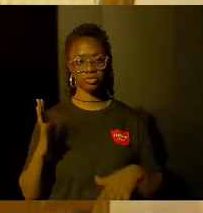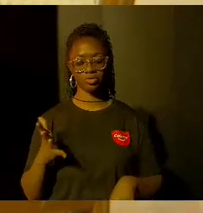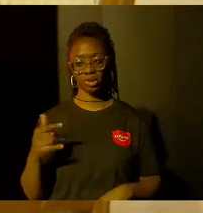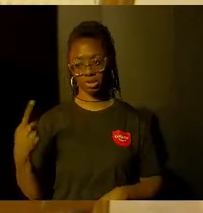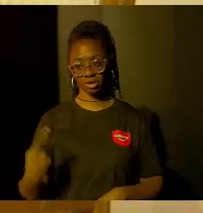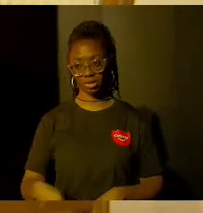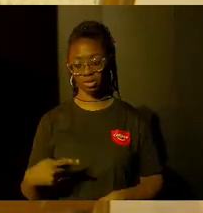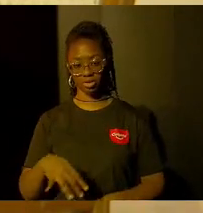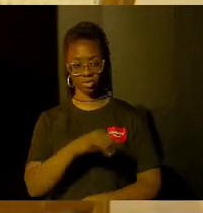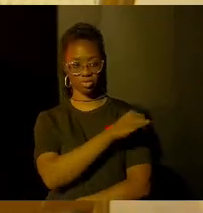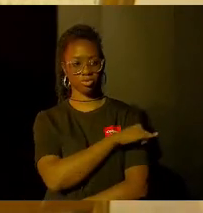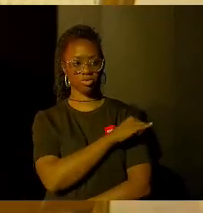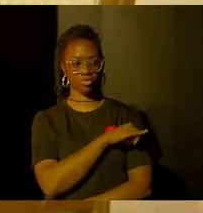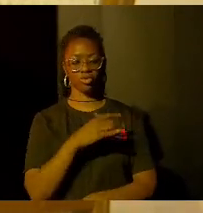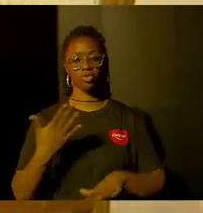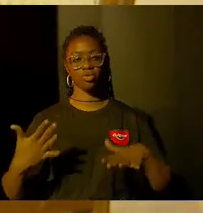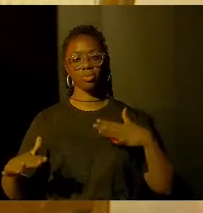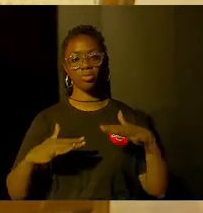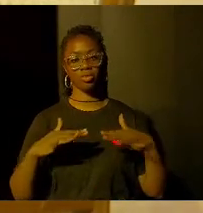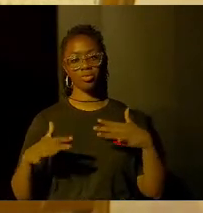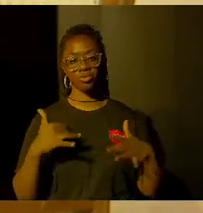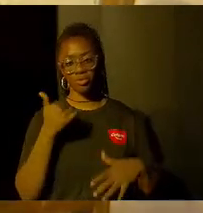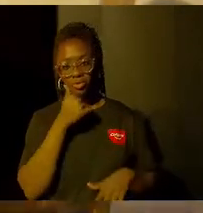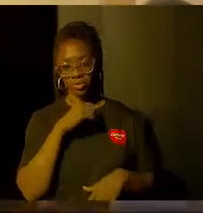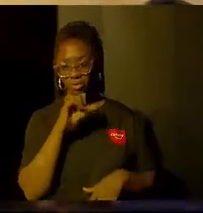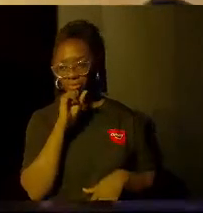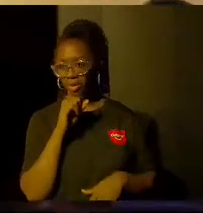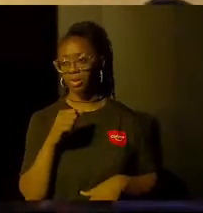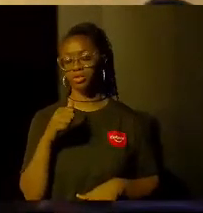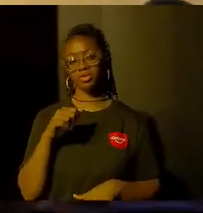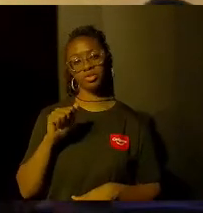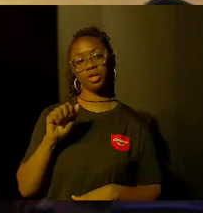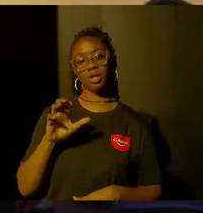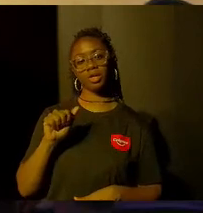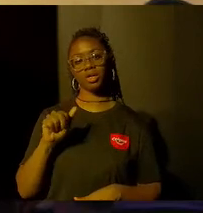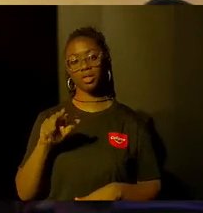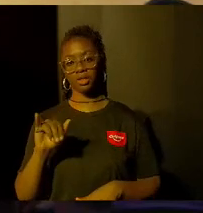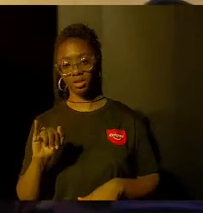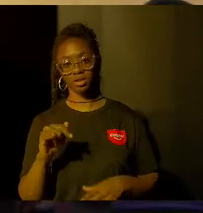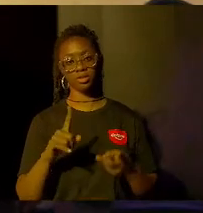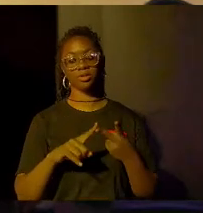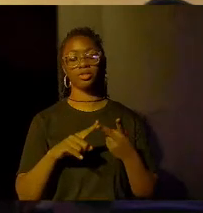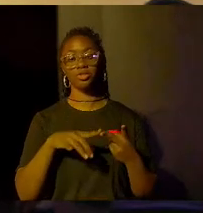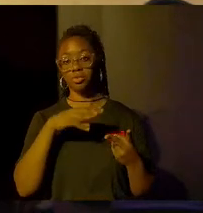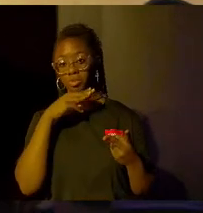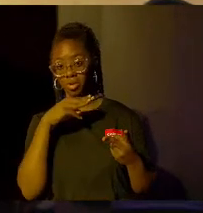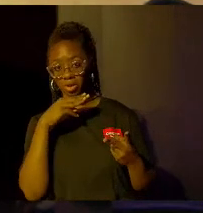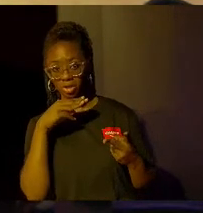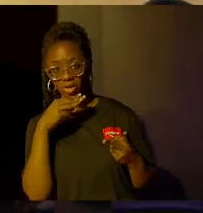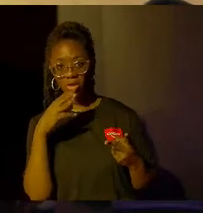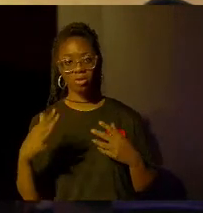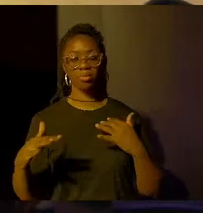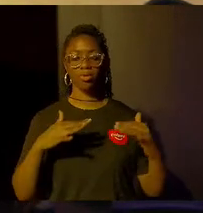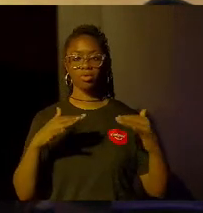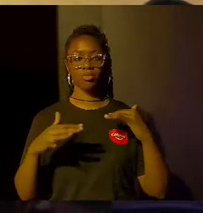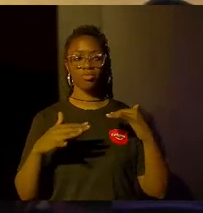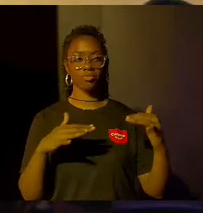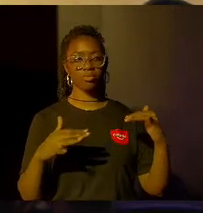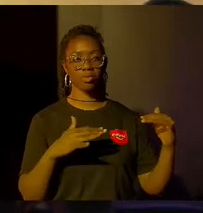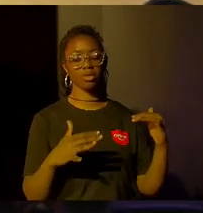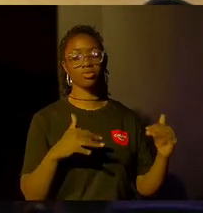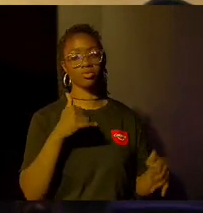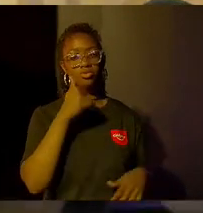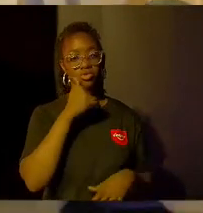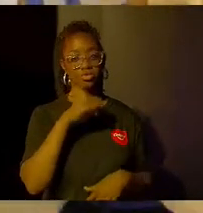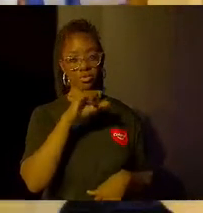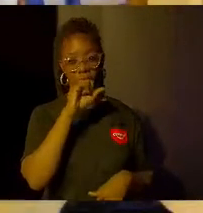no Rio de Janeiro tem um movimento muito forte tem as mães de Acari tem as mães de Manguinhos que são movimentos de mães